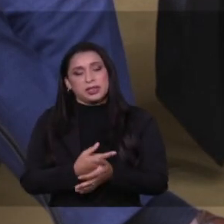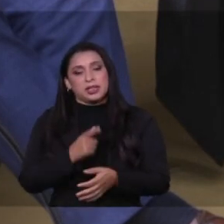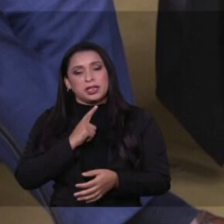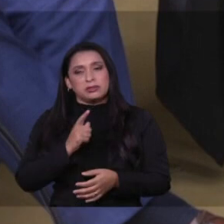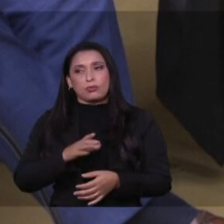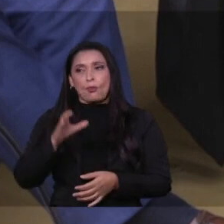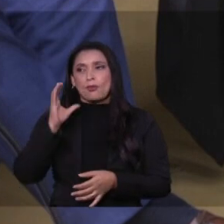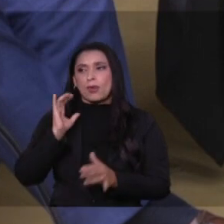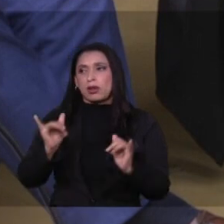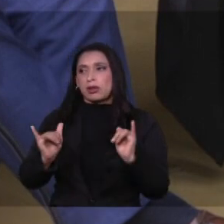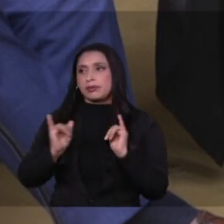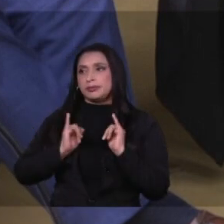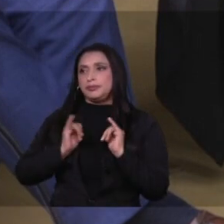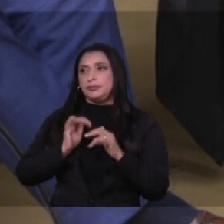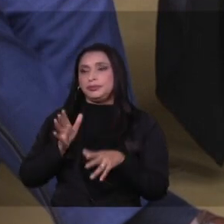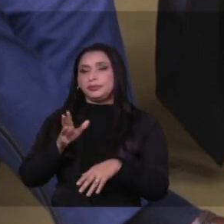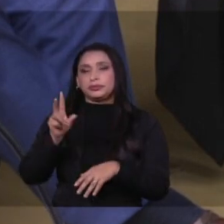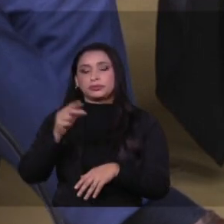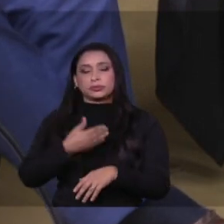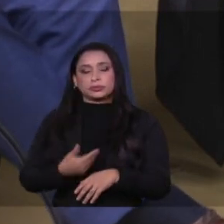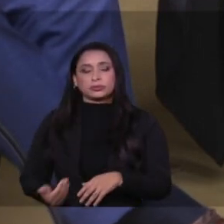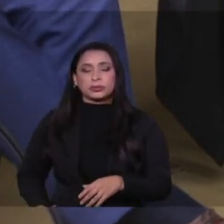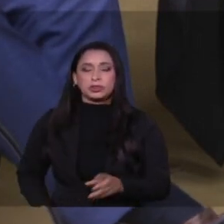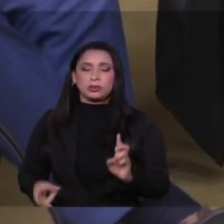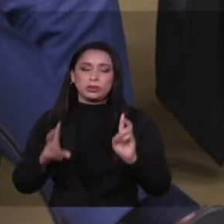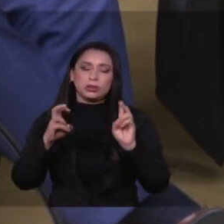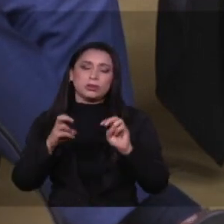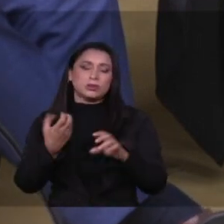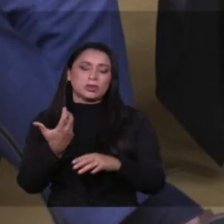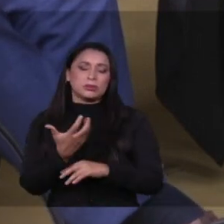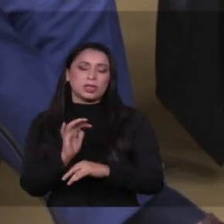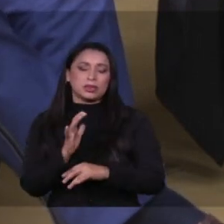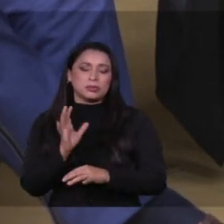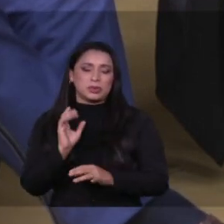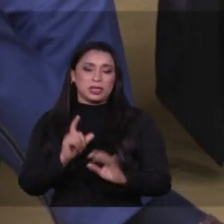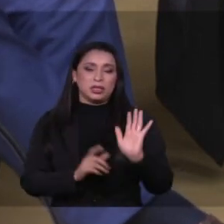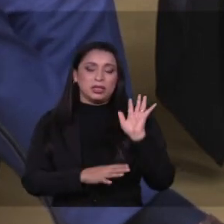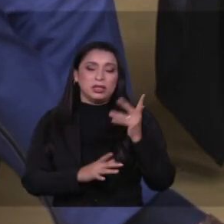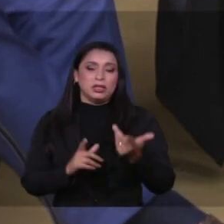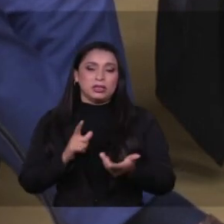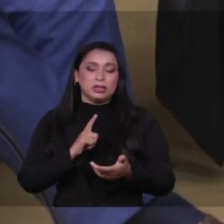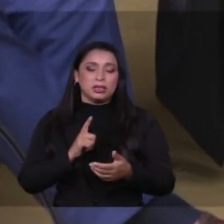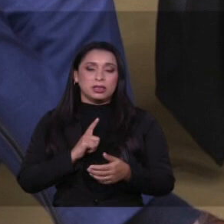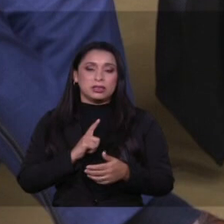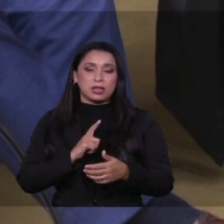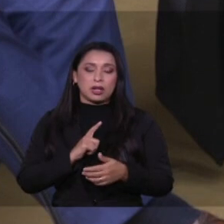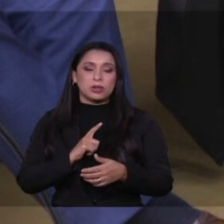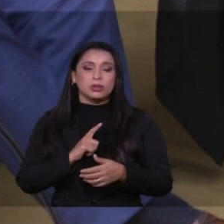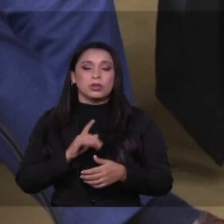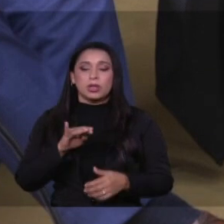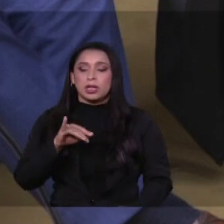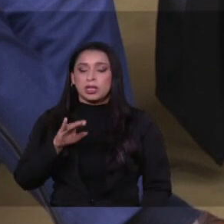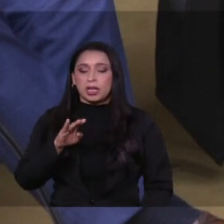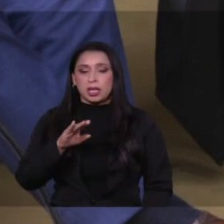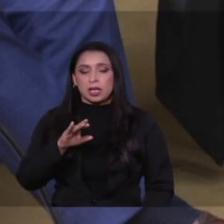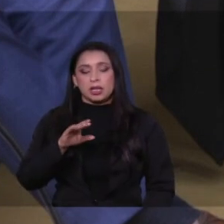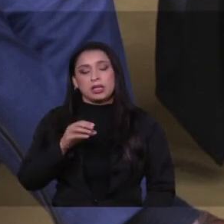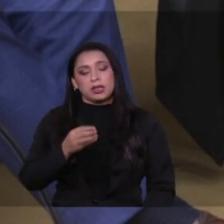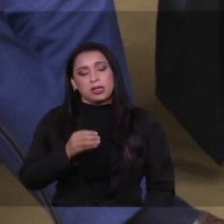omissivas e comissivas da União quanto à temática ambiental e, de modo mais específico, em relação aos biomas da Amazônia e do